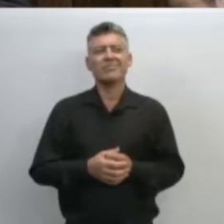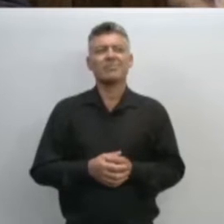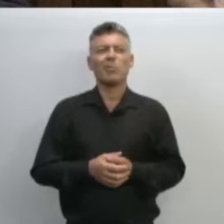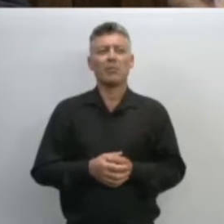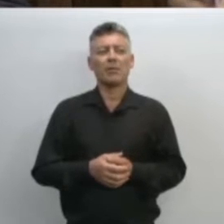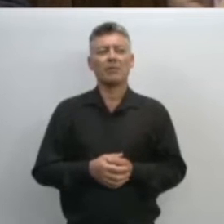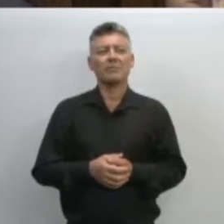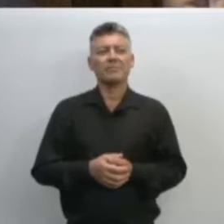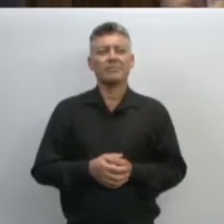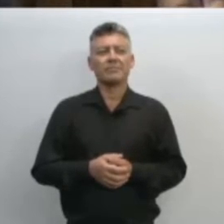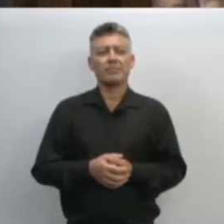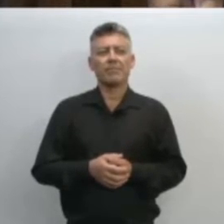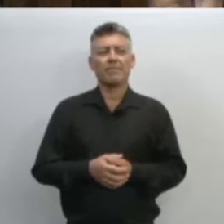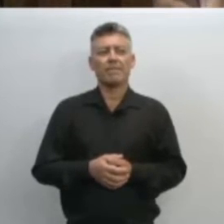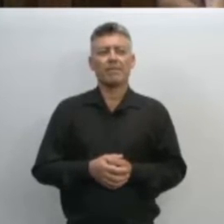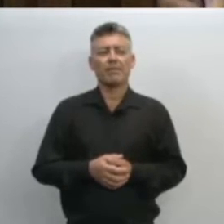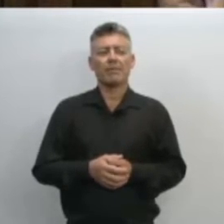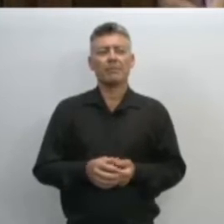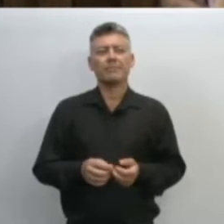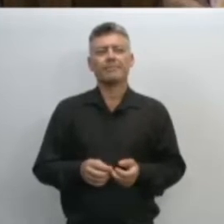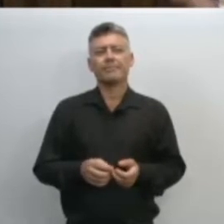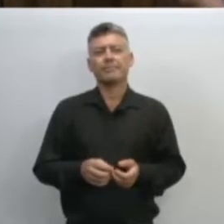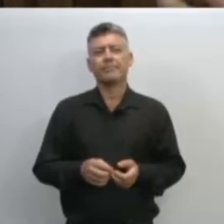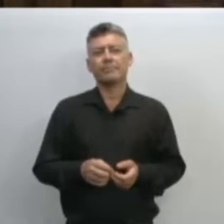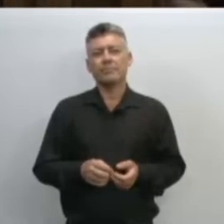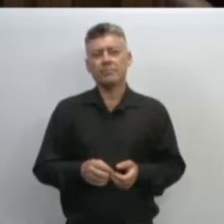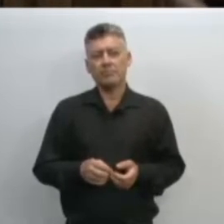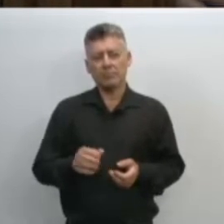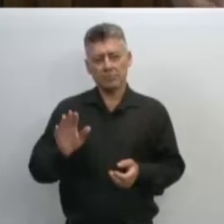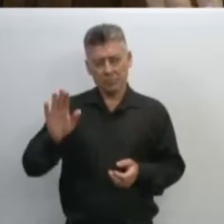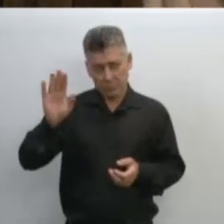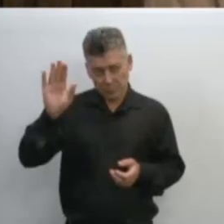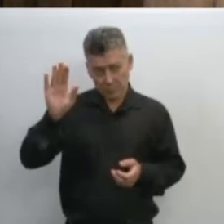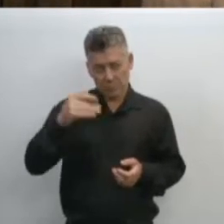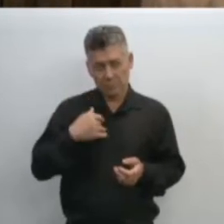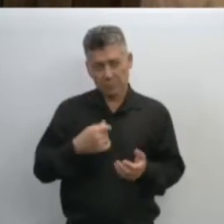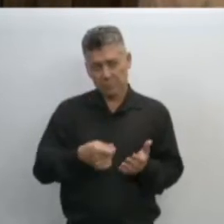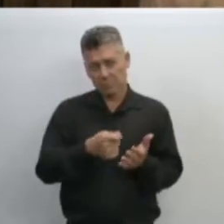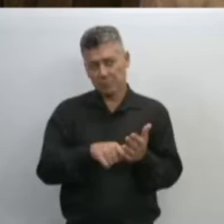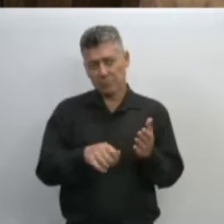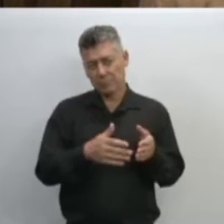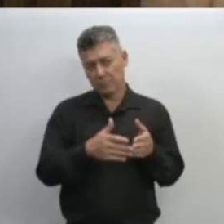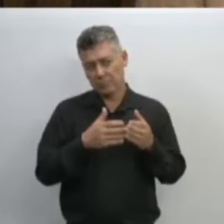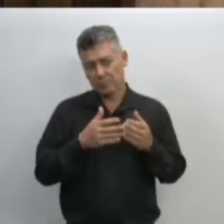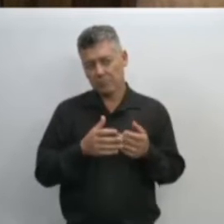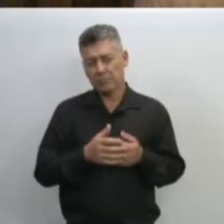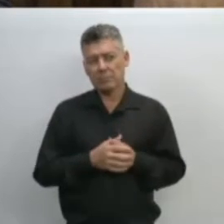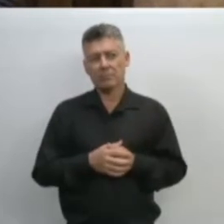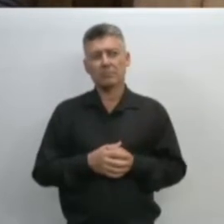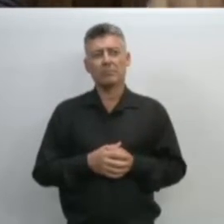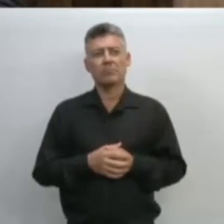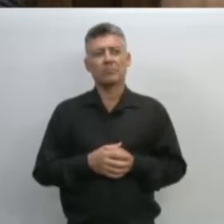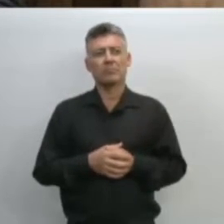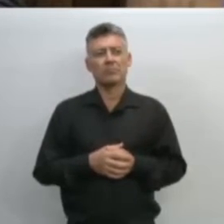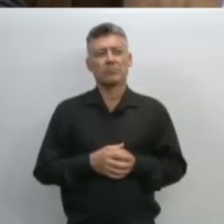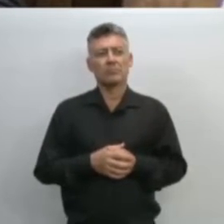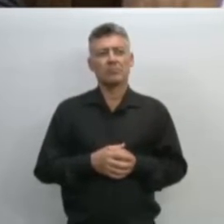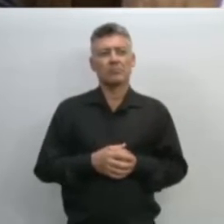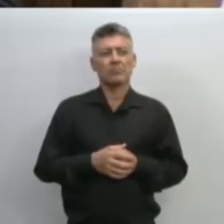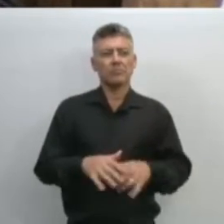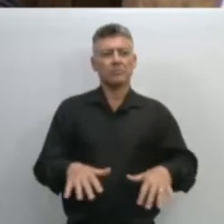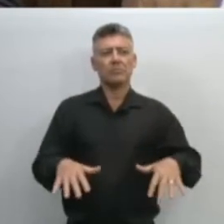ordem, senhor presidente. Permissão do autor do projeto também para a subscrição. Por favor,